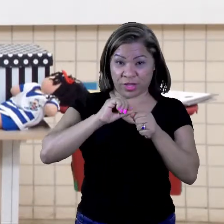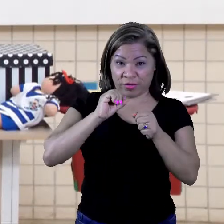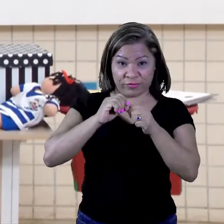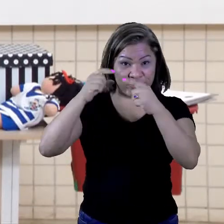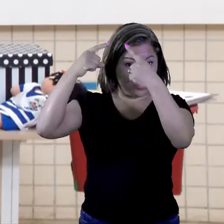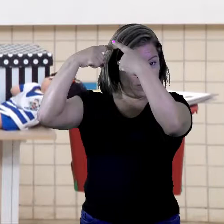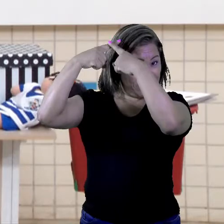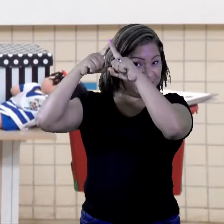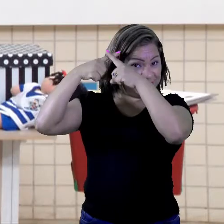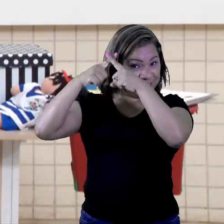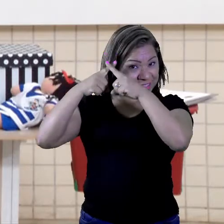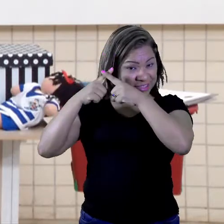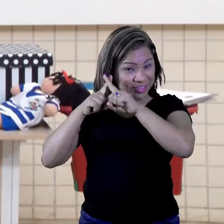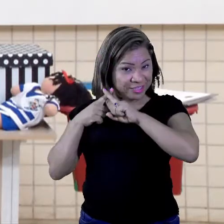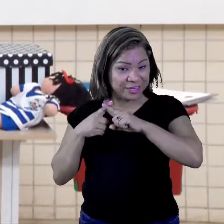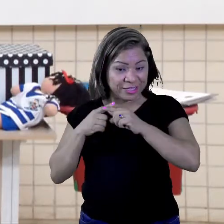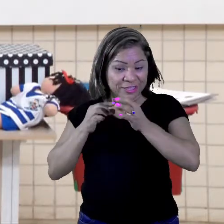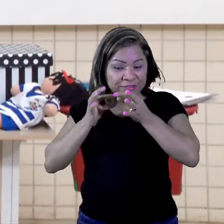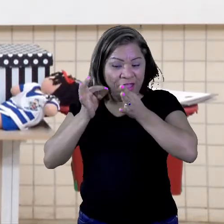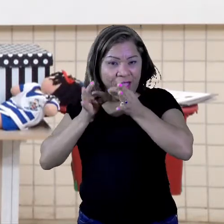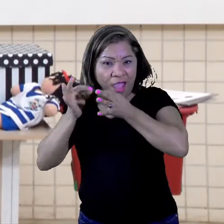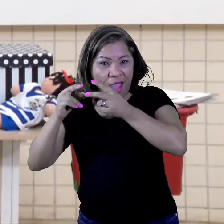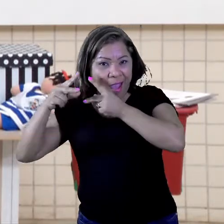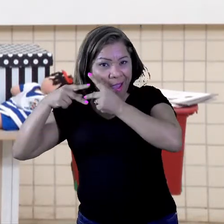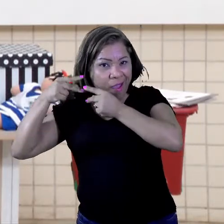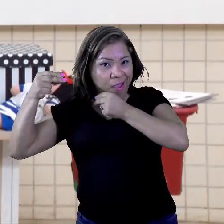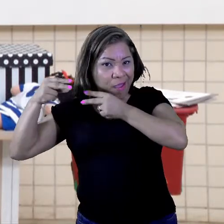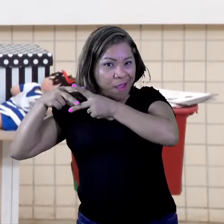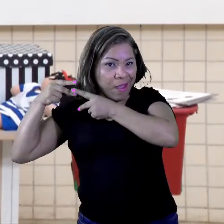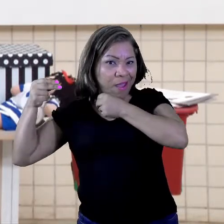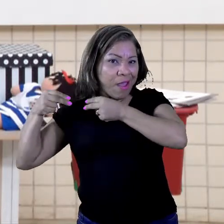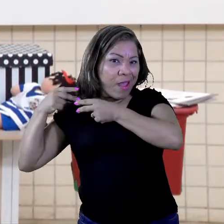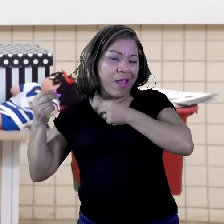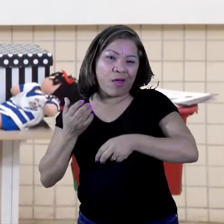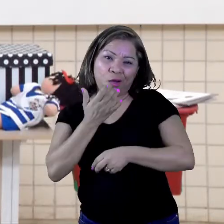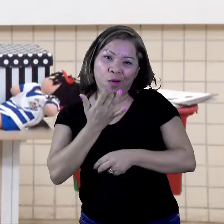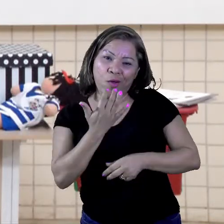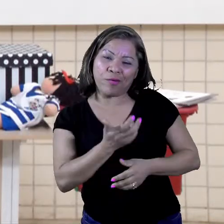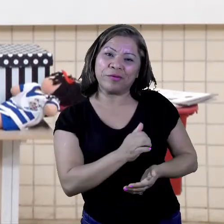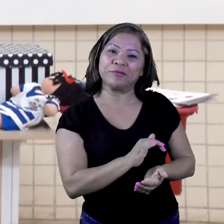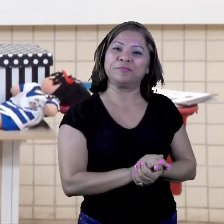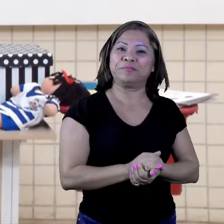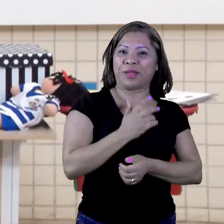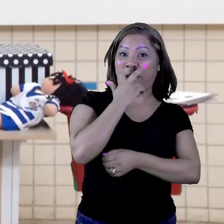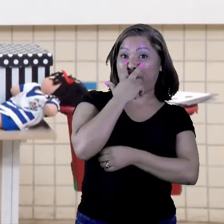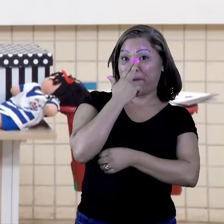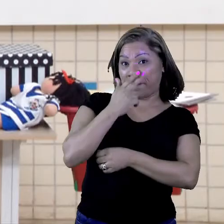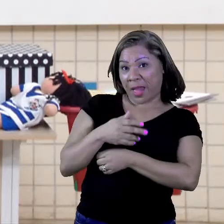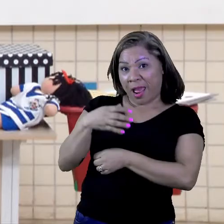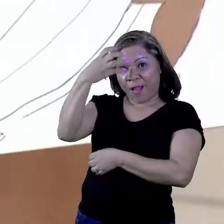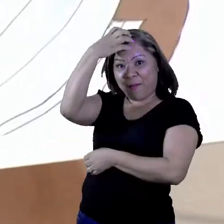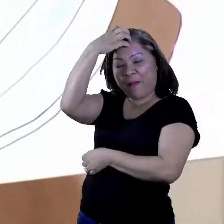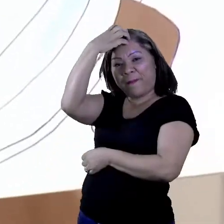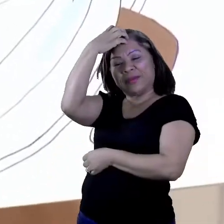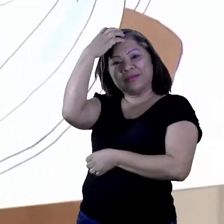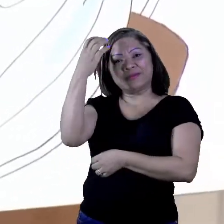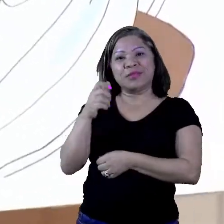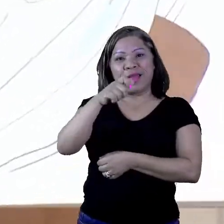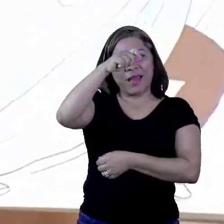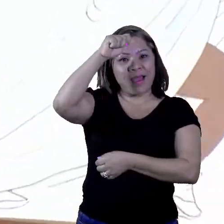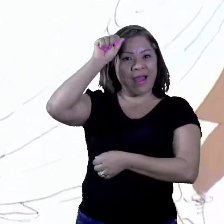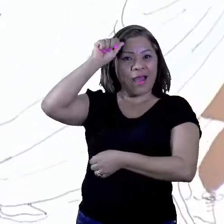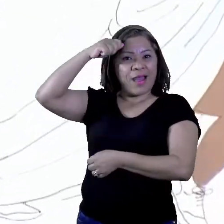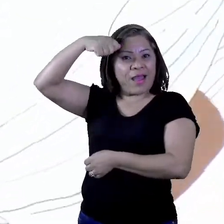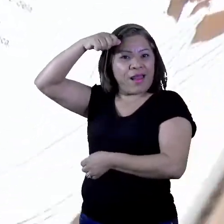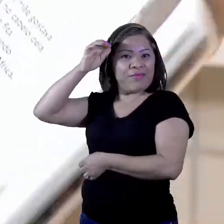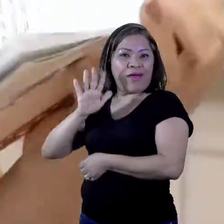com laço de fita colorido. Ficava parecendo uma princesa nos tempos da África, uma fada do reino lunar.